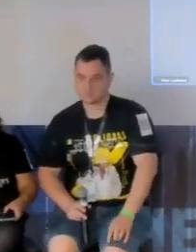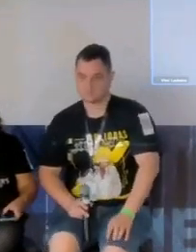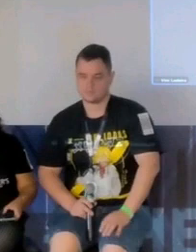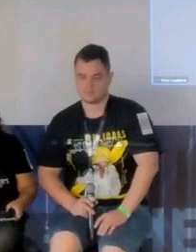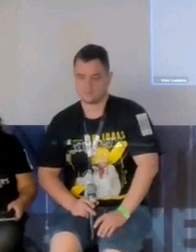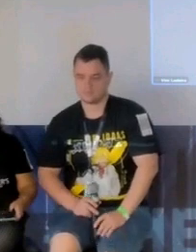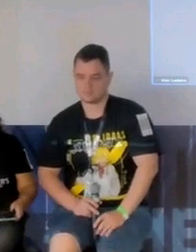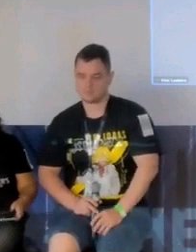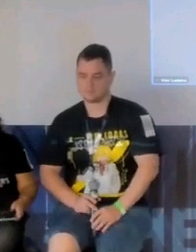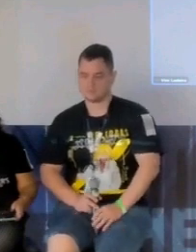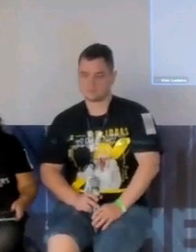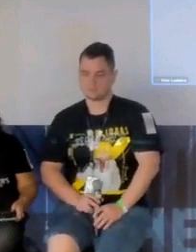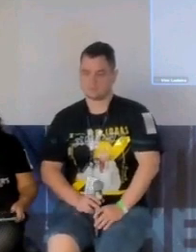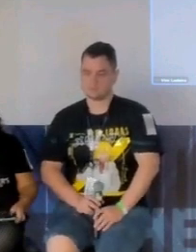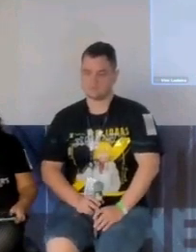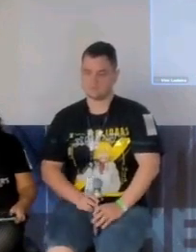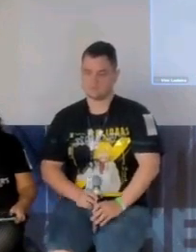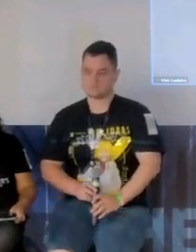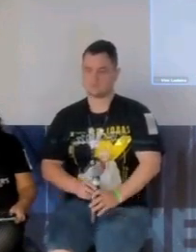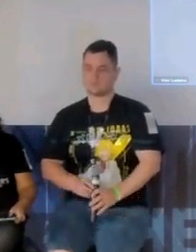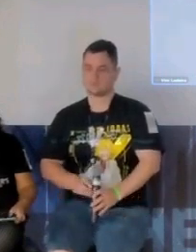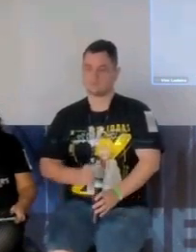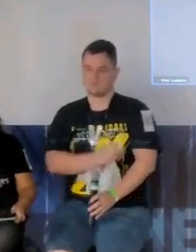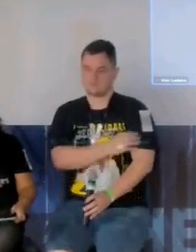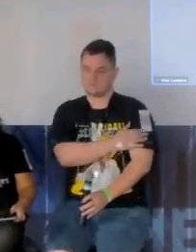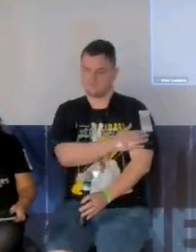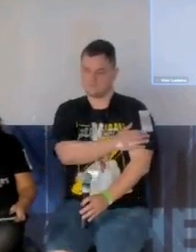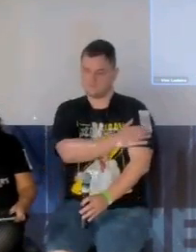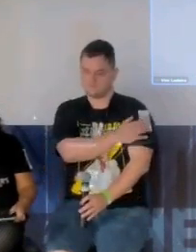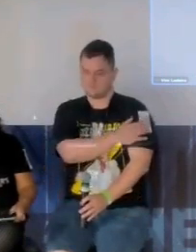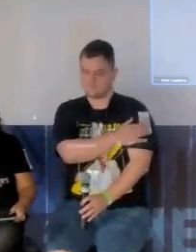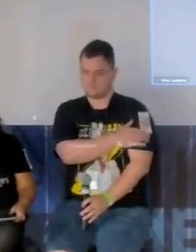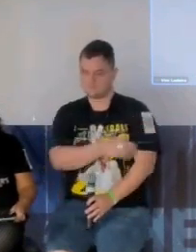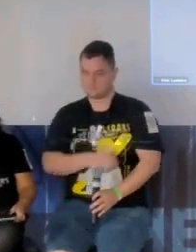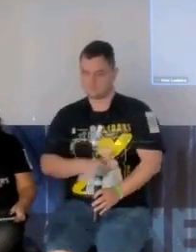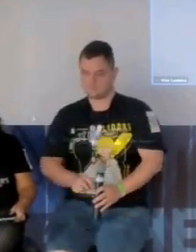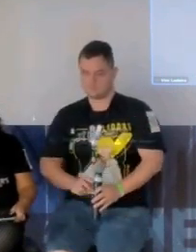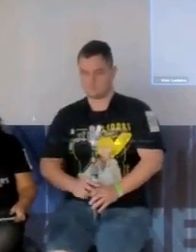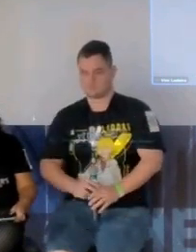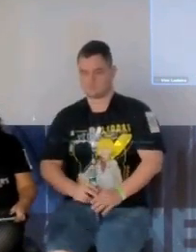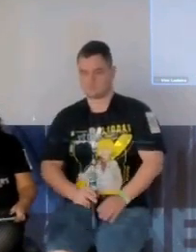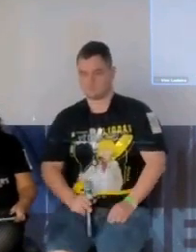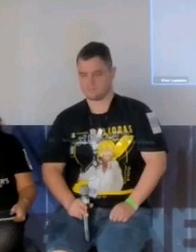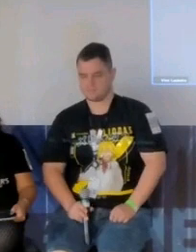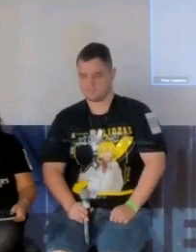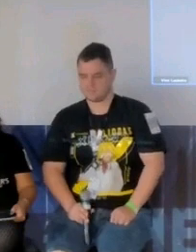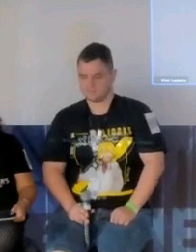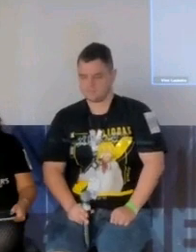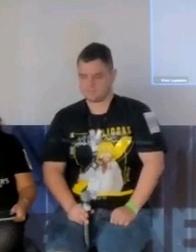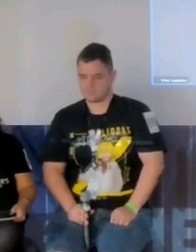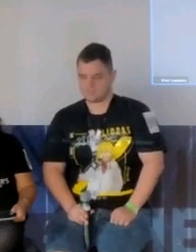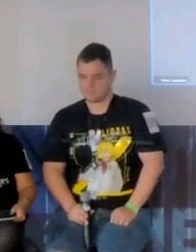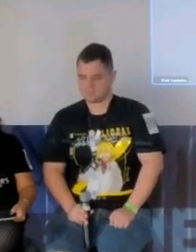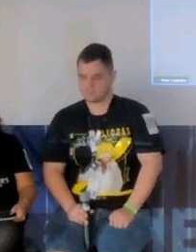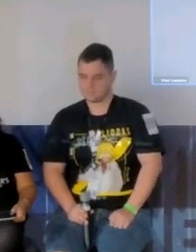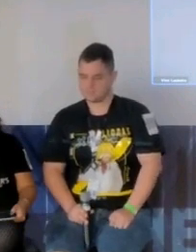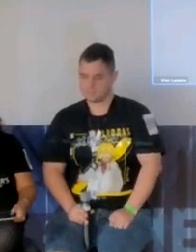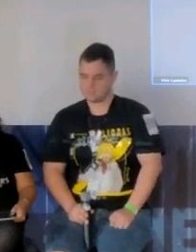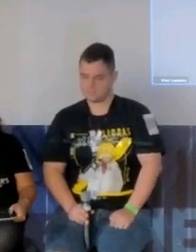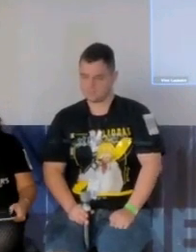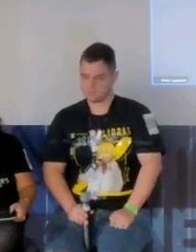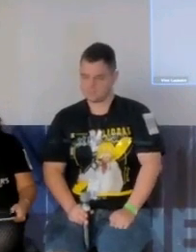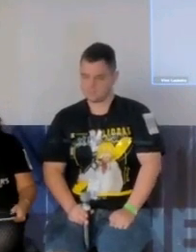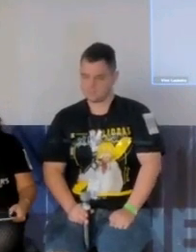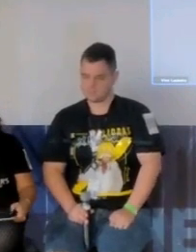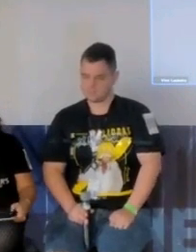uma área que vai atender apenas pessoas com deficiência, né? Então, quando a gente fala sobre